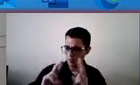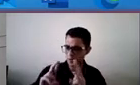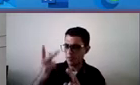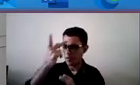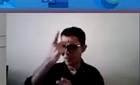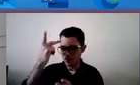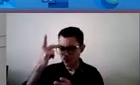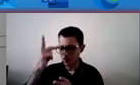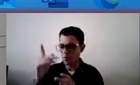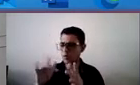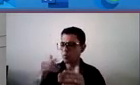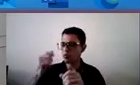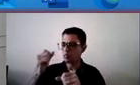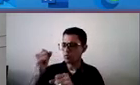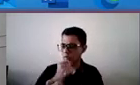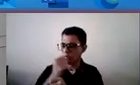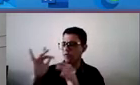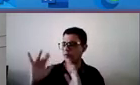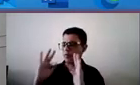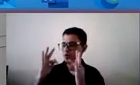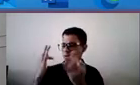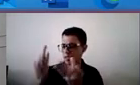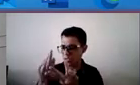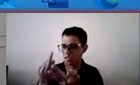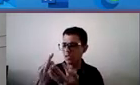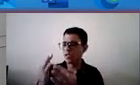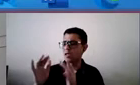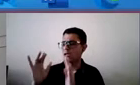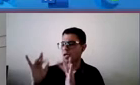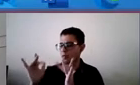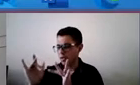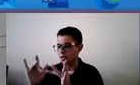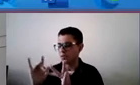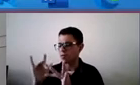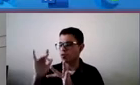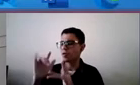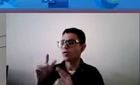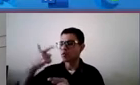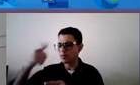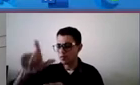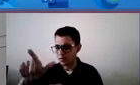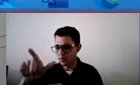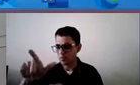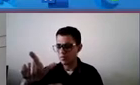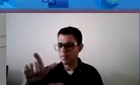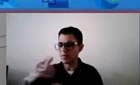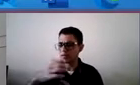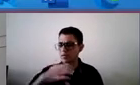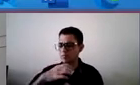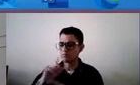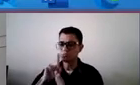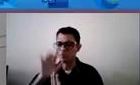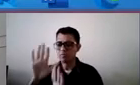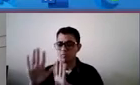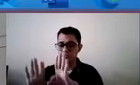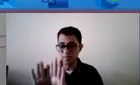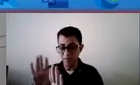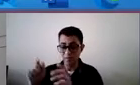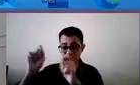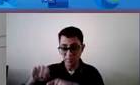ele escolhe constituir família, quando ele escolhe se envolver ou não em situações de risco, são